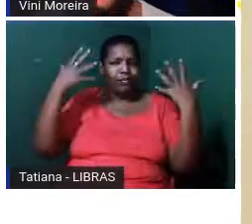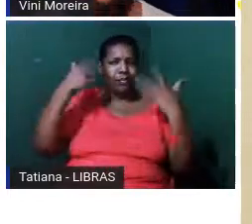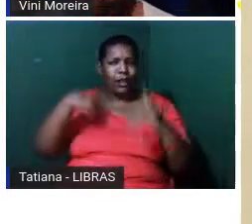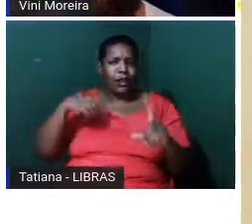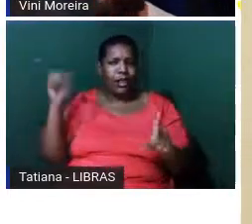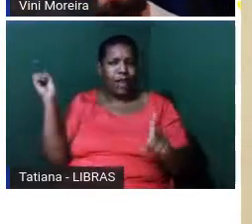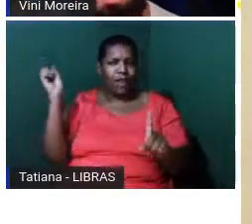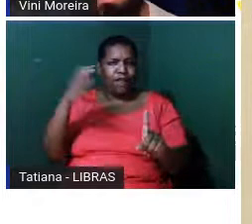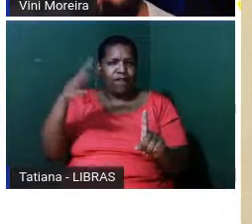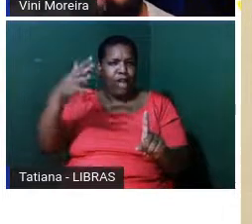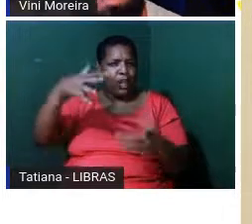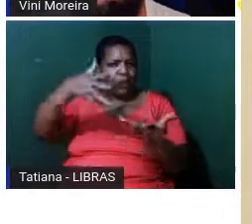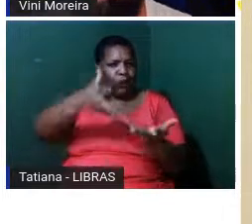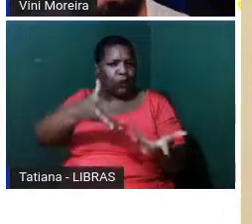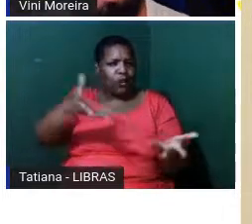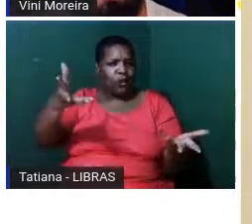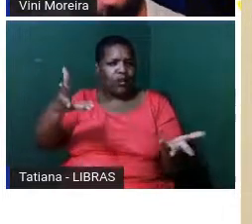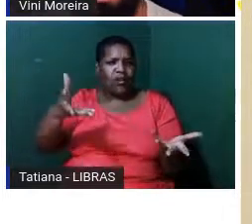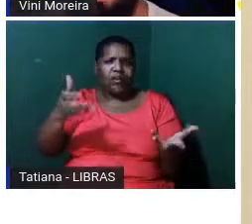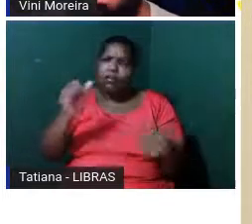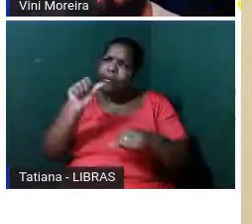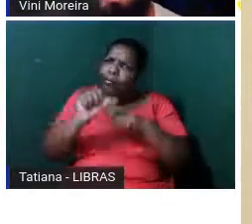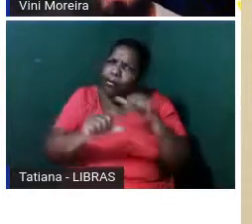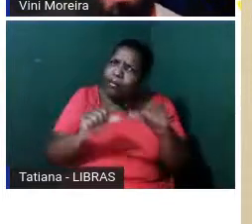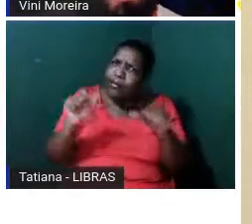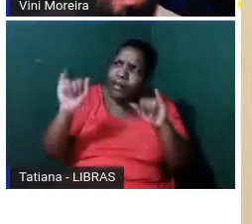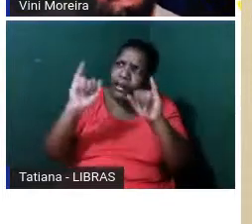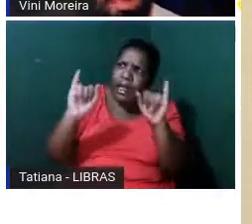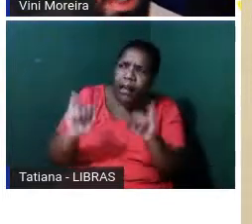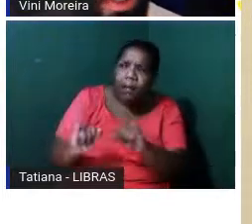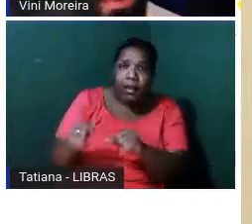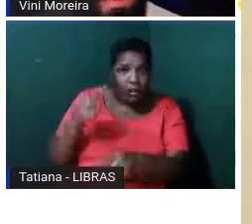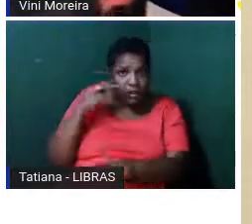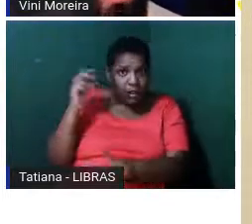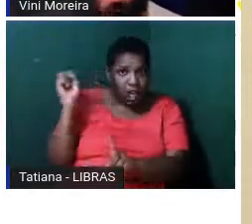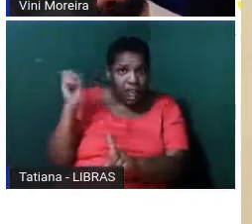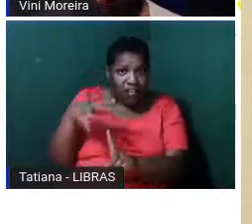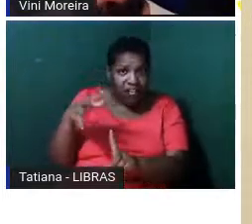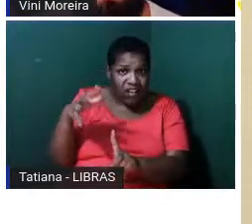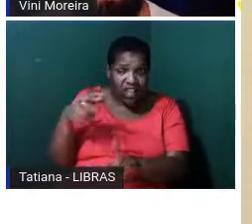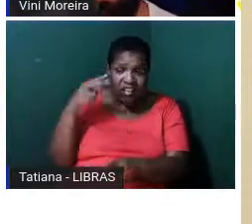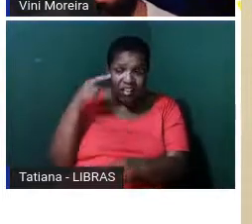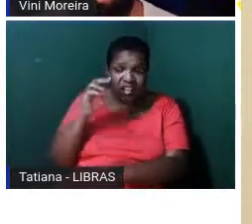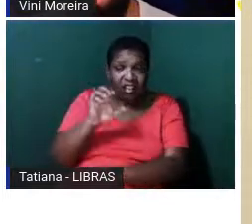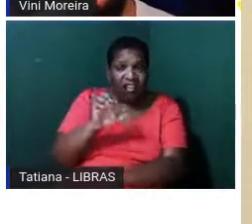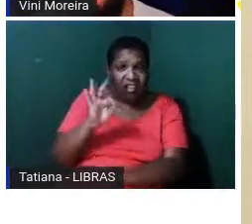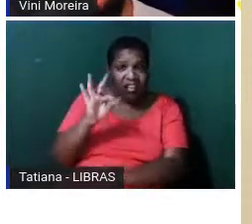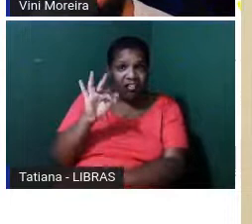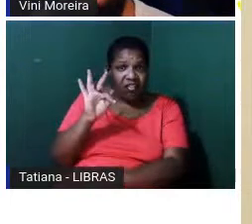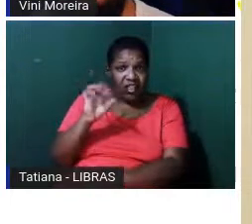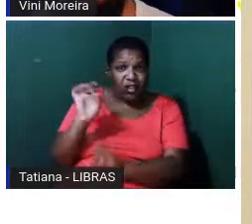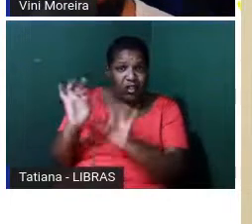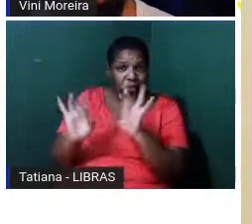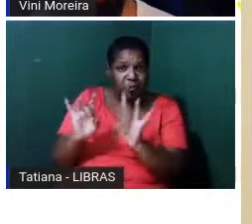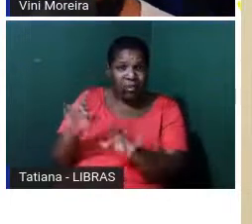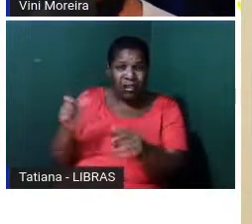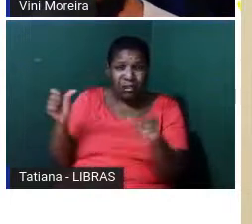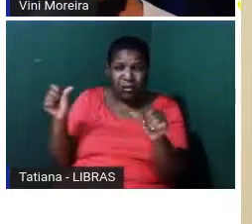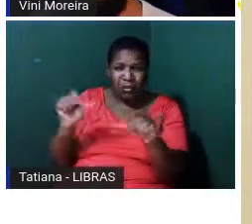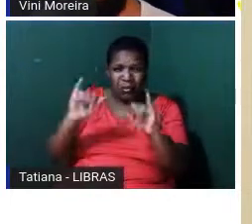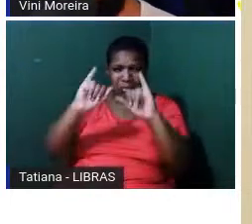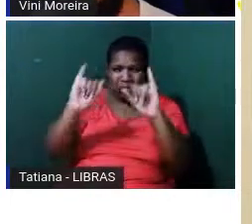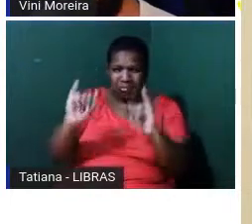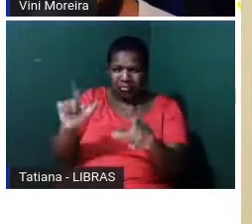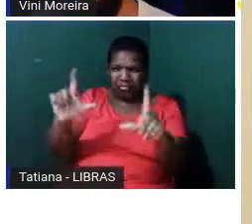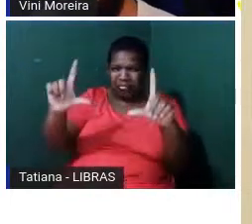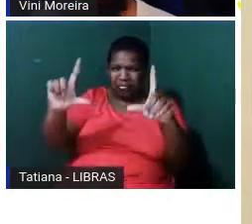feito em coisas que alteram a imagem tem efeito que você vai colocar e você vai acabar com a fotografia